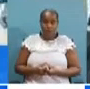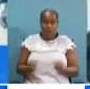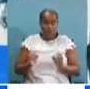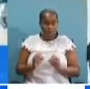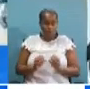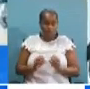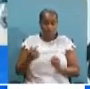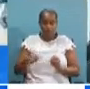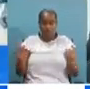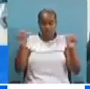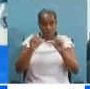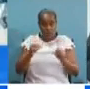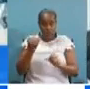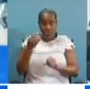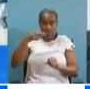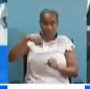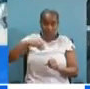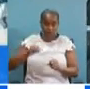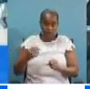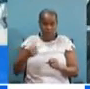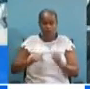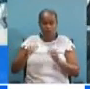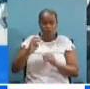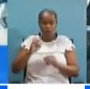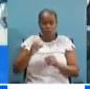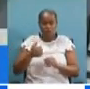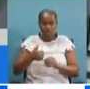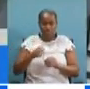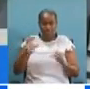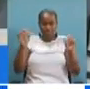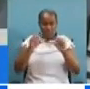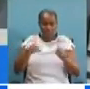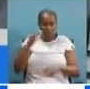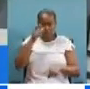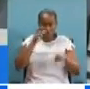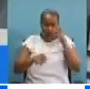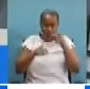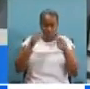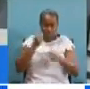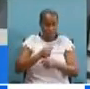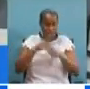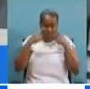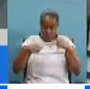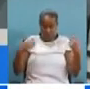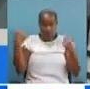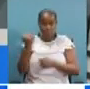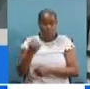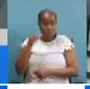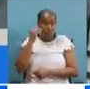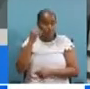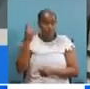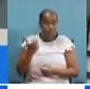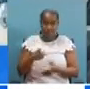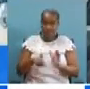o subsistema do INPS, temos o subsistema dos funcionários públicos, das instituições bancárias e do regime